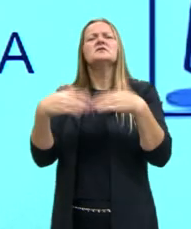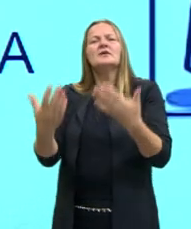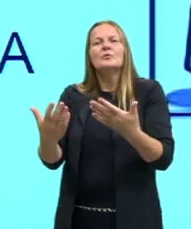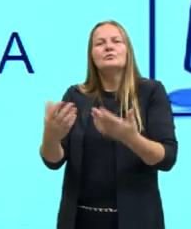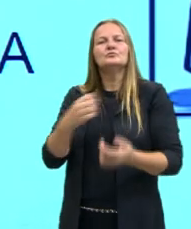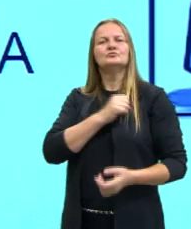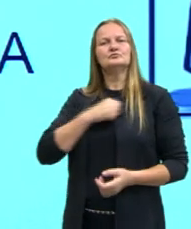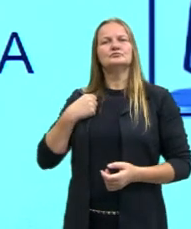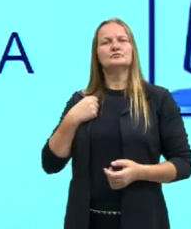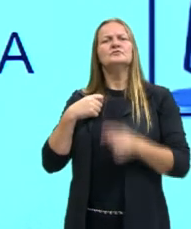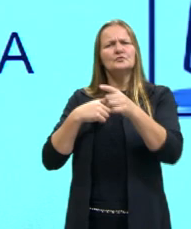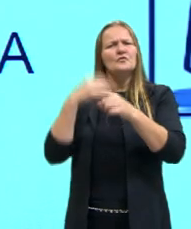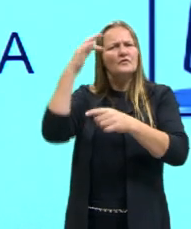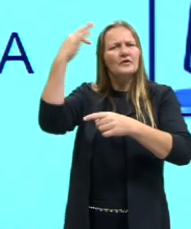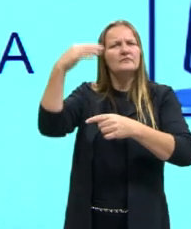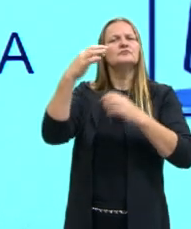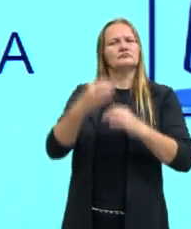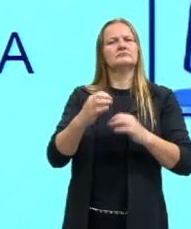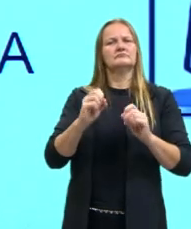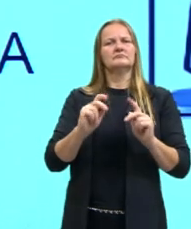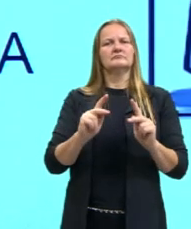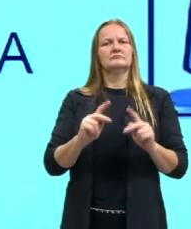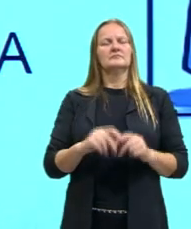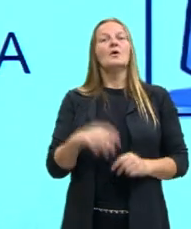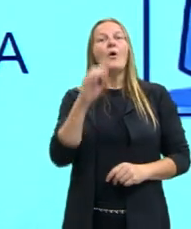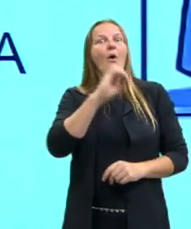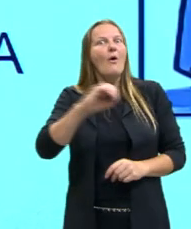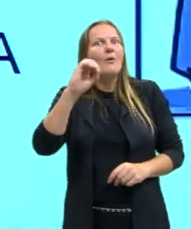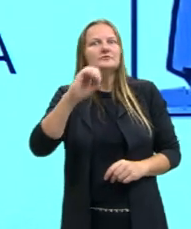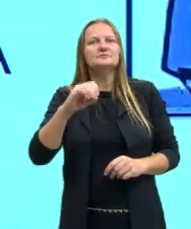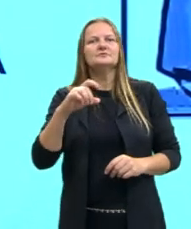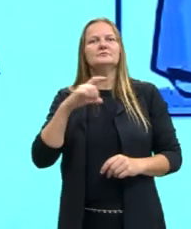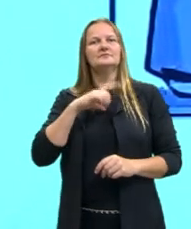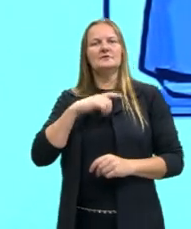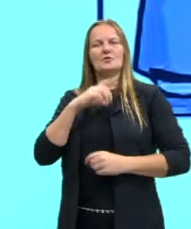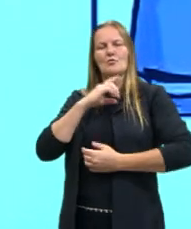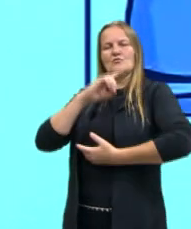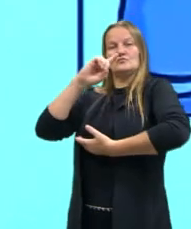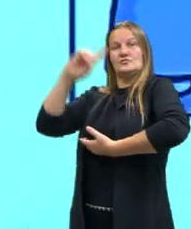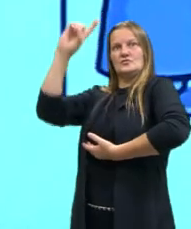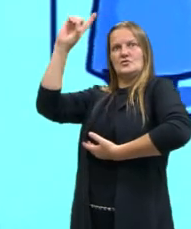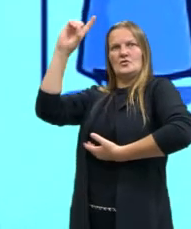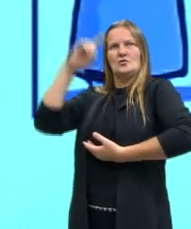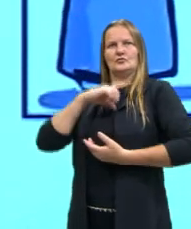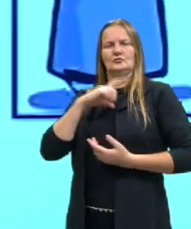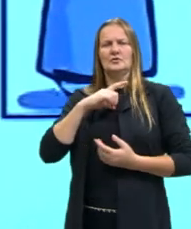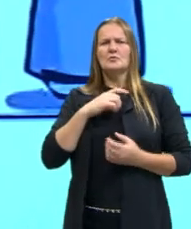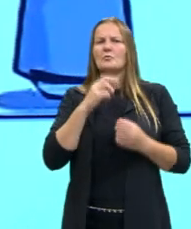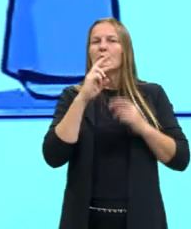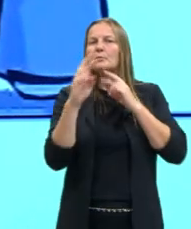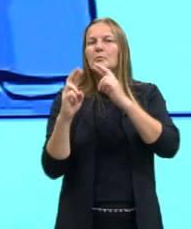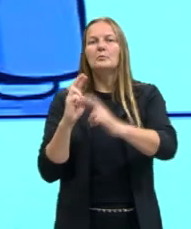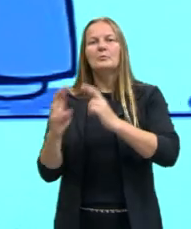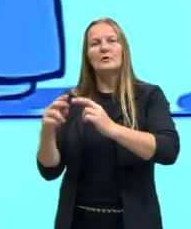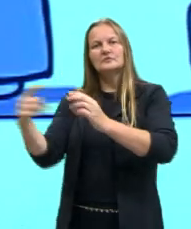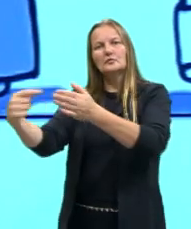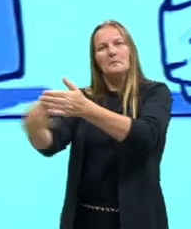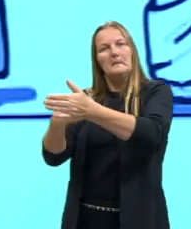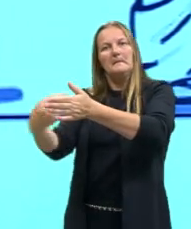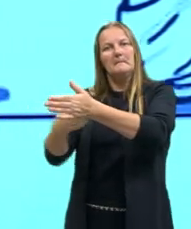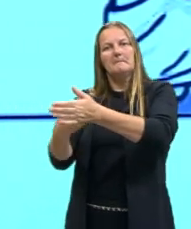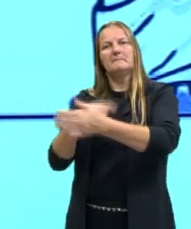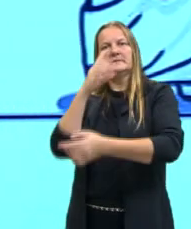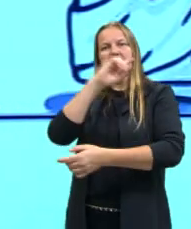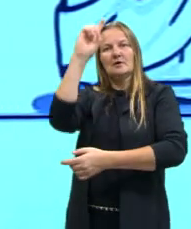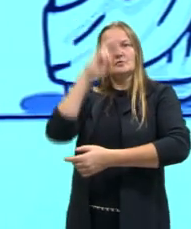você é um filósofo certo certo Que ótimo pois é o seu Deus e torço várias respostas para suas perguntas